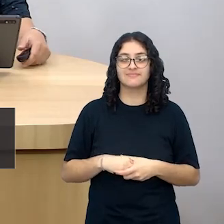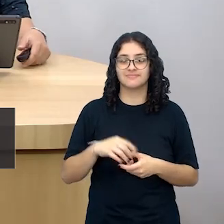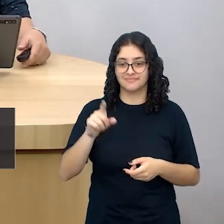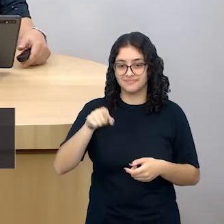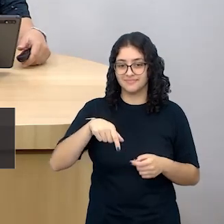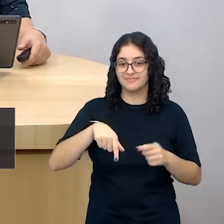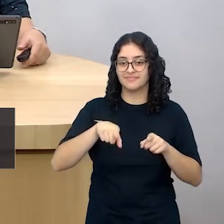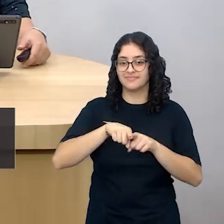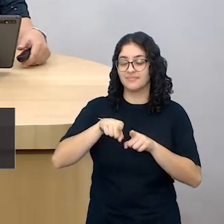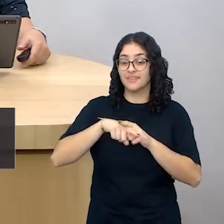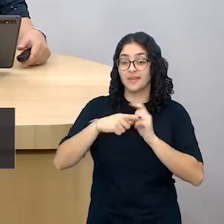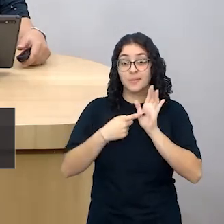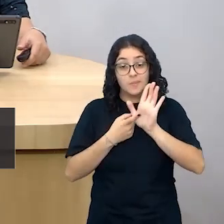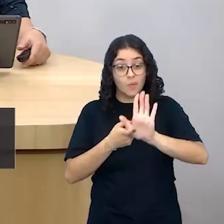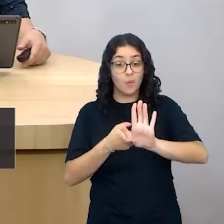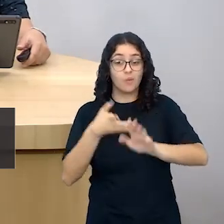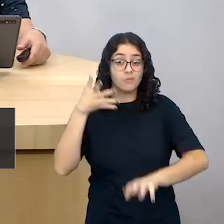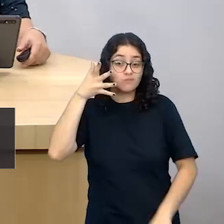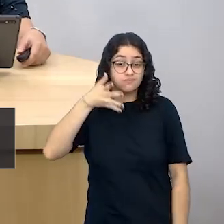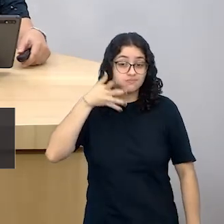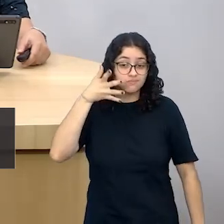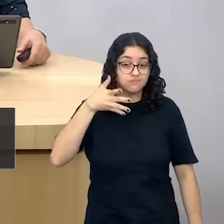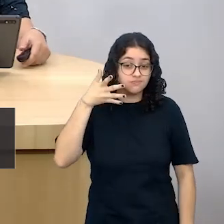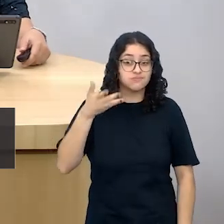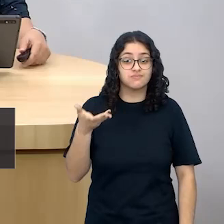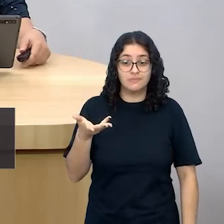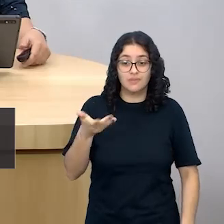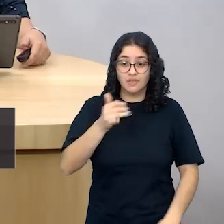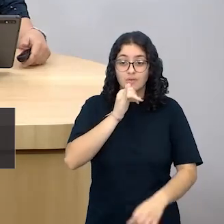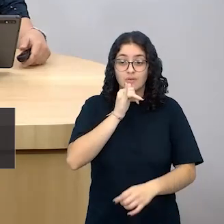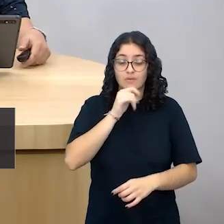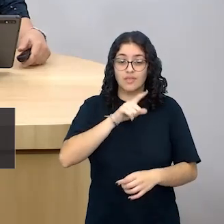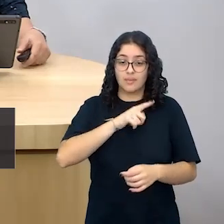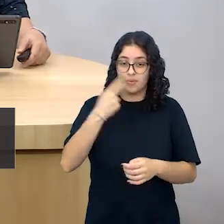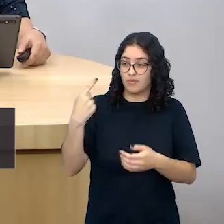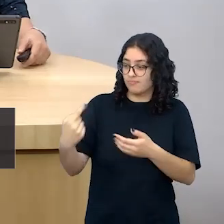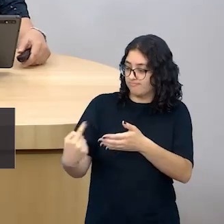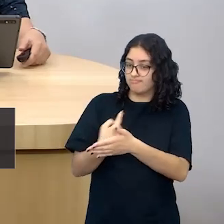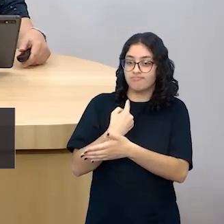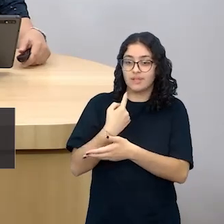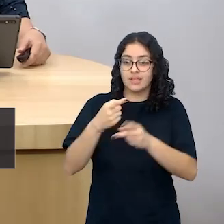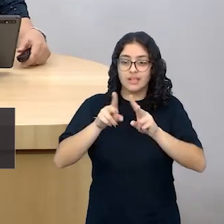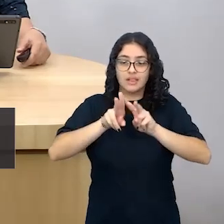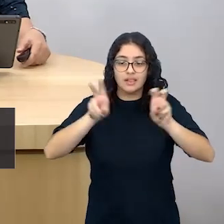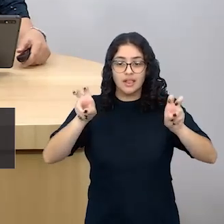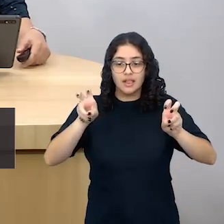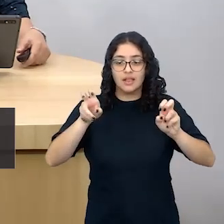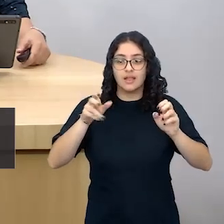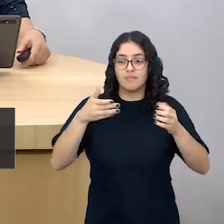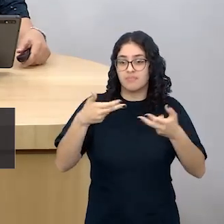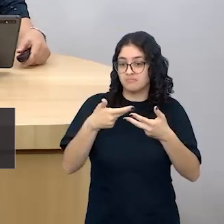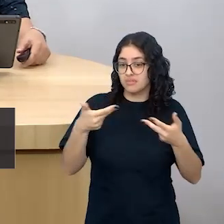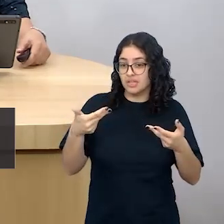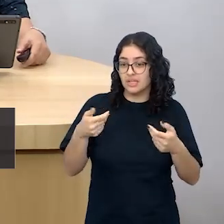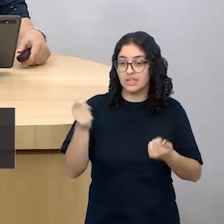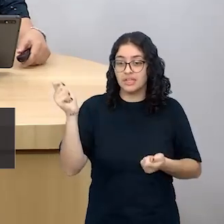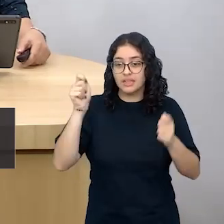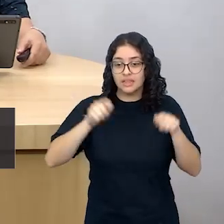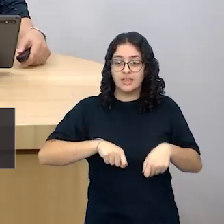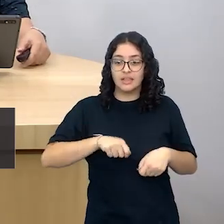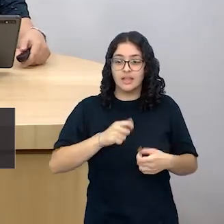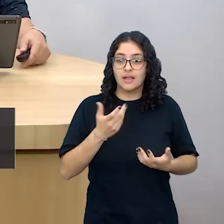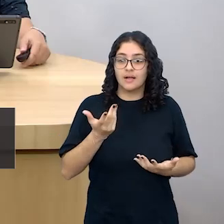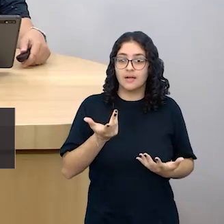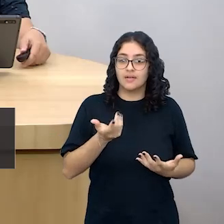Não Apresenta. pode perder, né? Porque quando surge uma pergunta sobre o tema, e pode criar ali